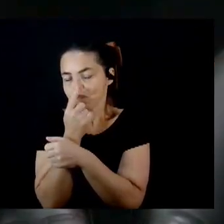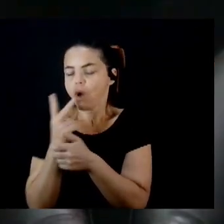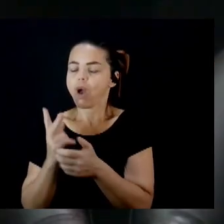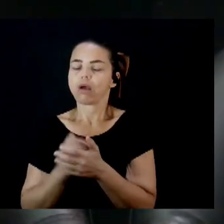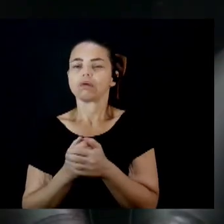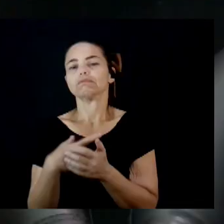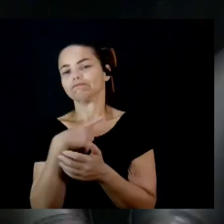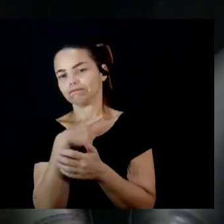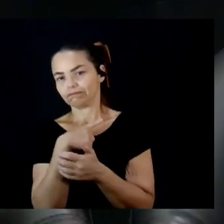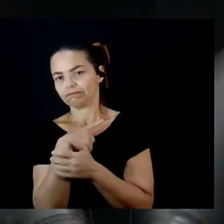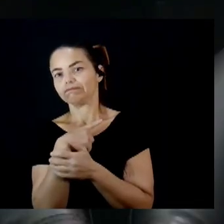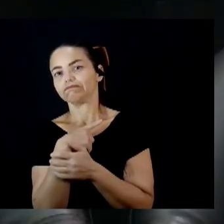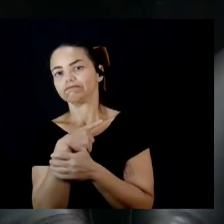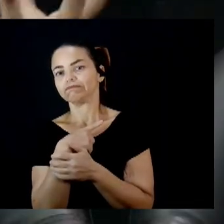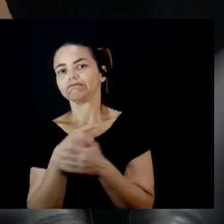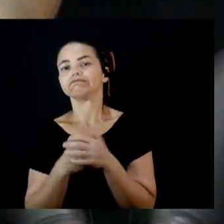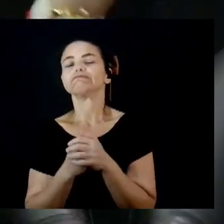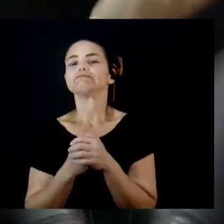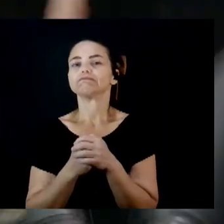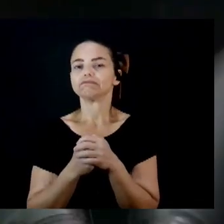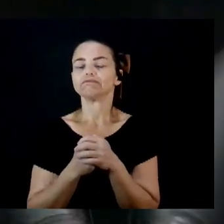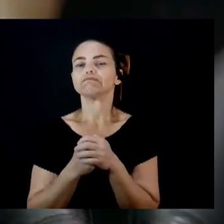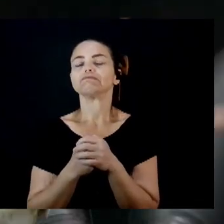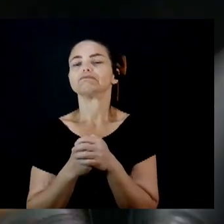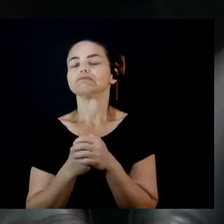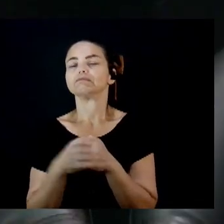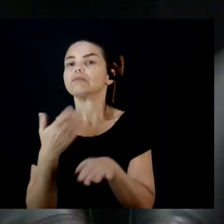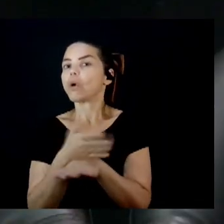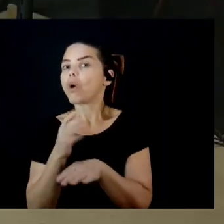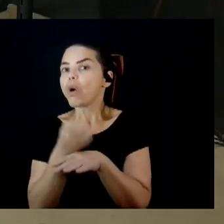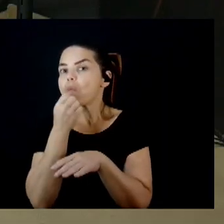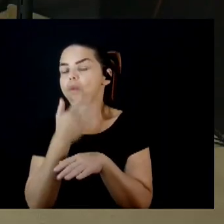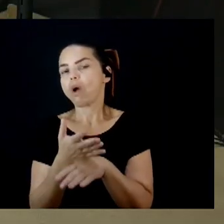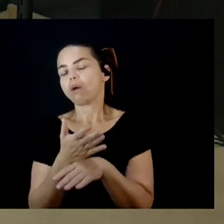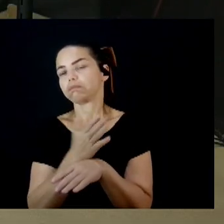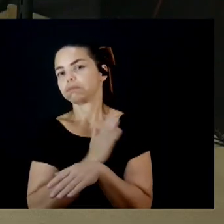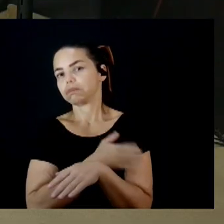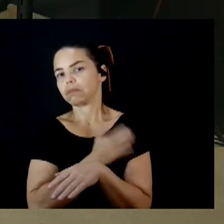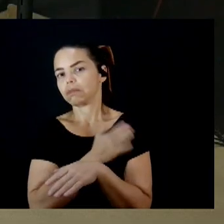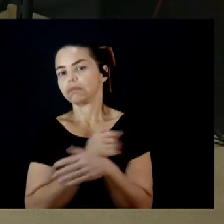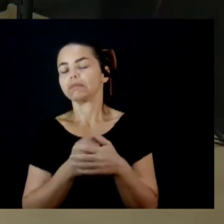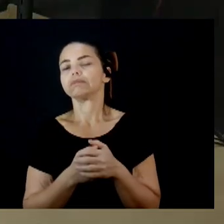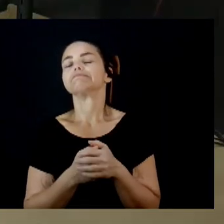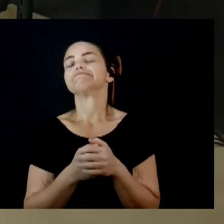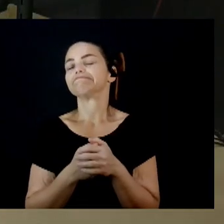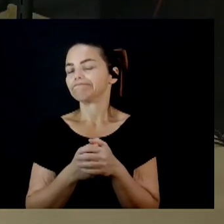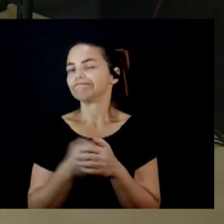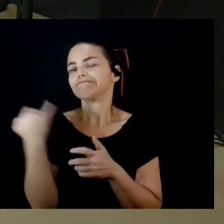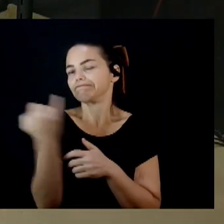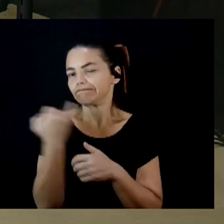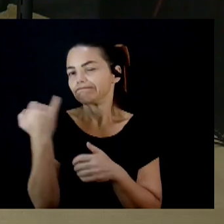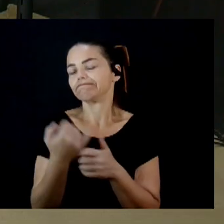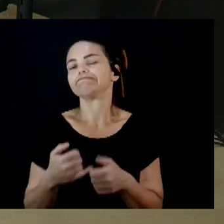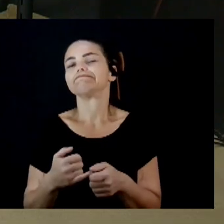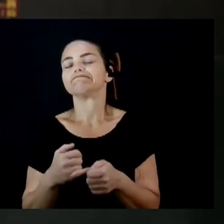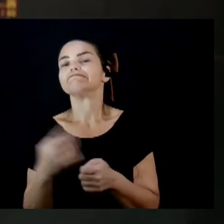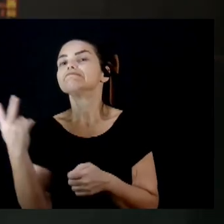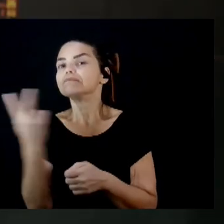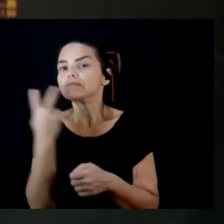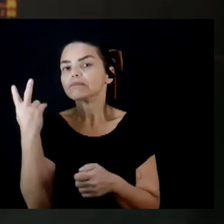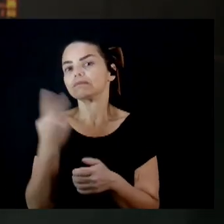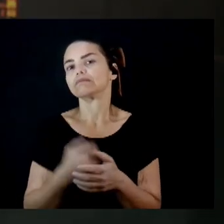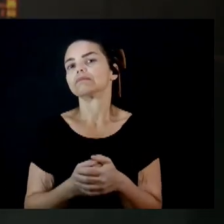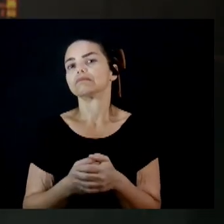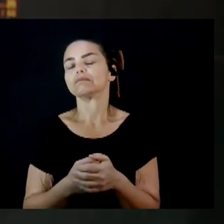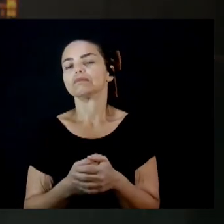ter essa atitude cordial, amorosa. Carol, você falou de uma coisa bem importante, que a gente valoriza muito o beijo